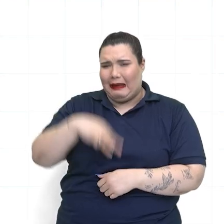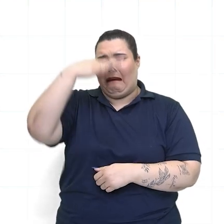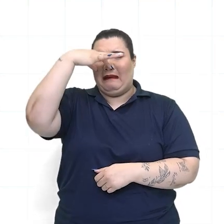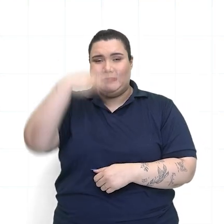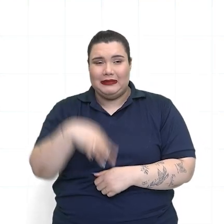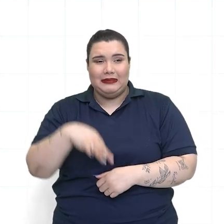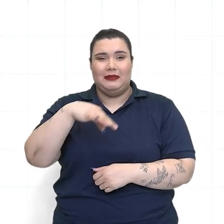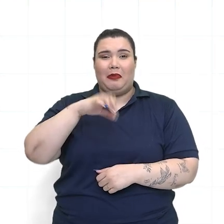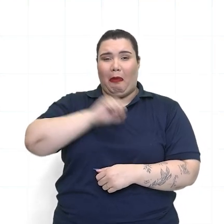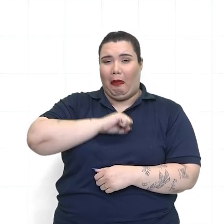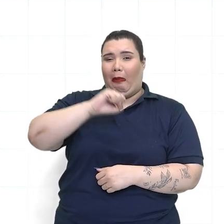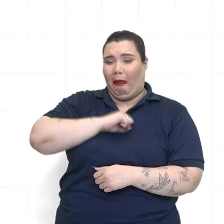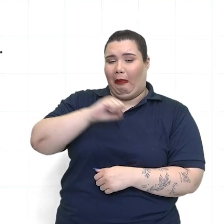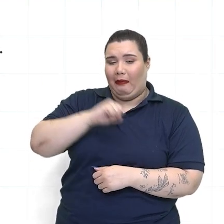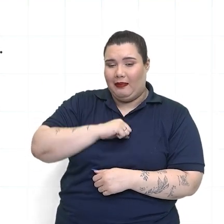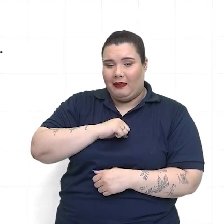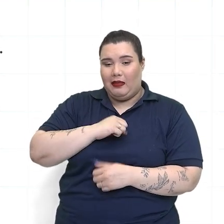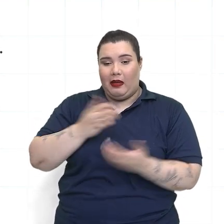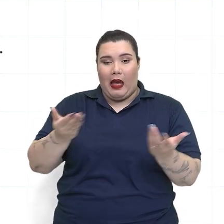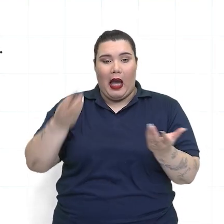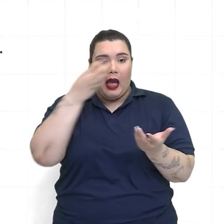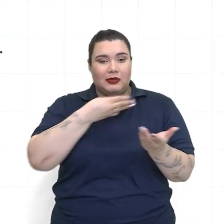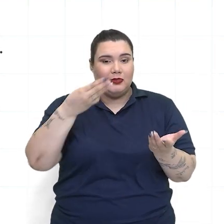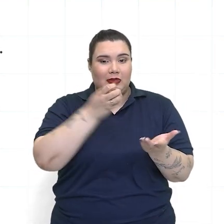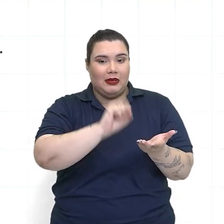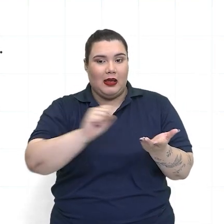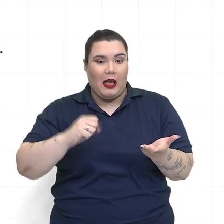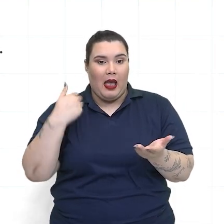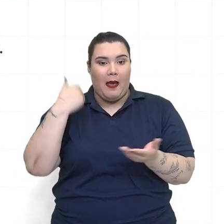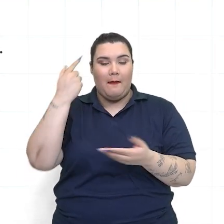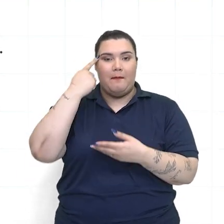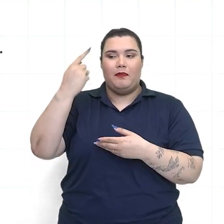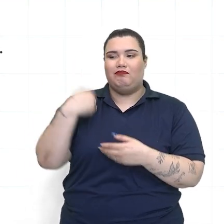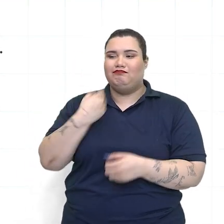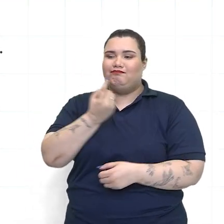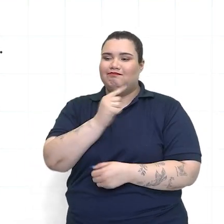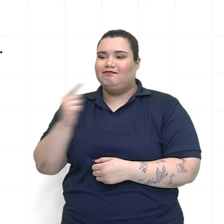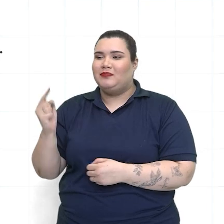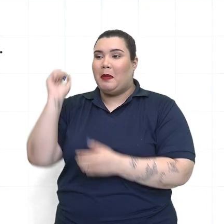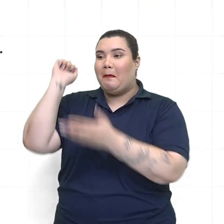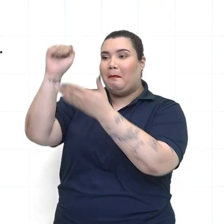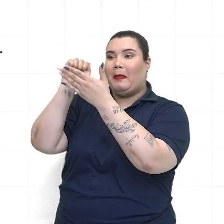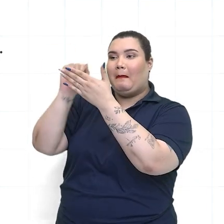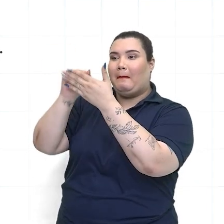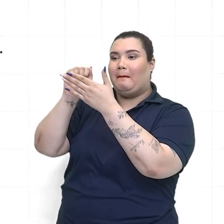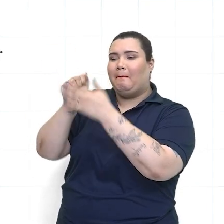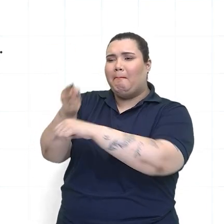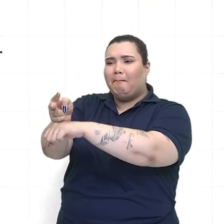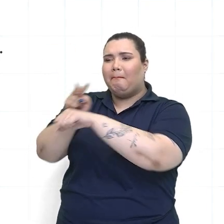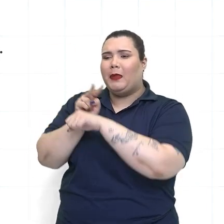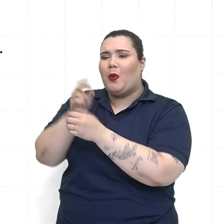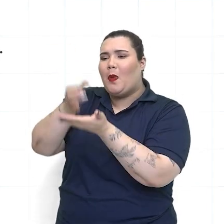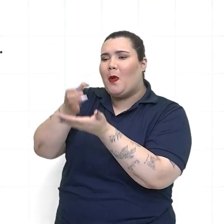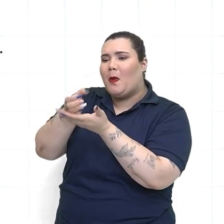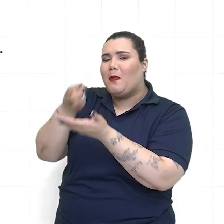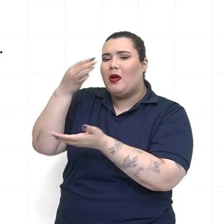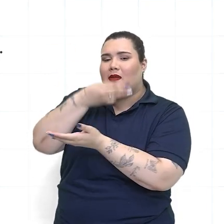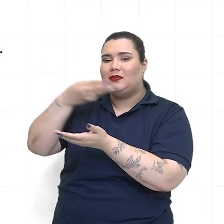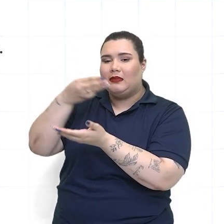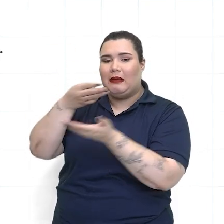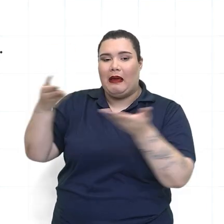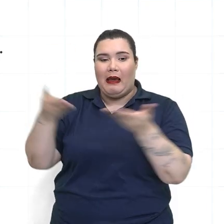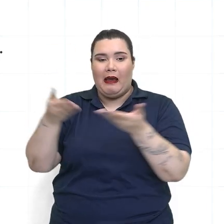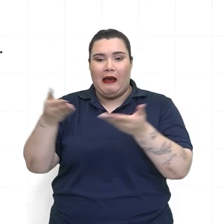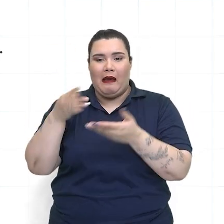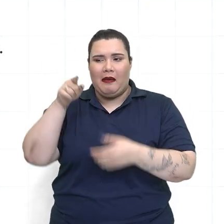muito. Fiquei sem açúcar, então resolvi pedir uma xícara de açúcar emprestada para o meu vizinho. Agora, esse vizinho